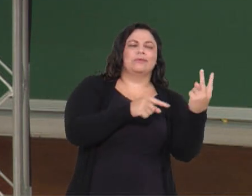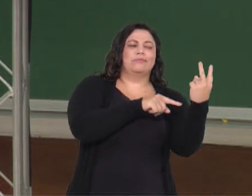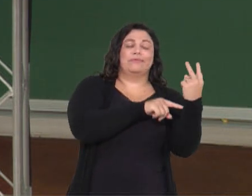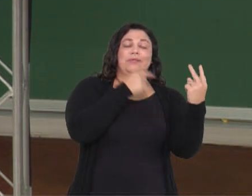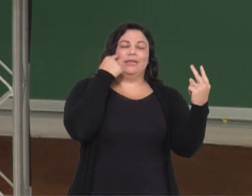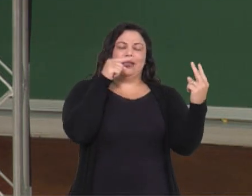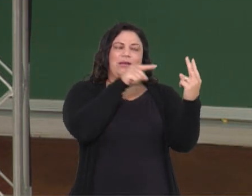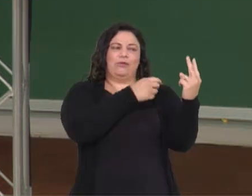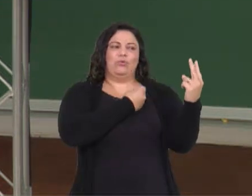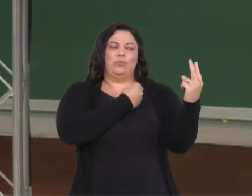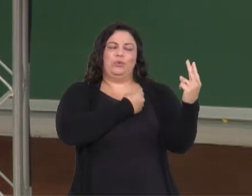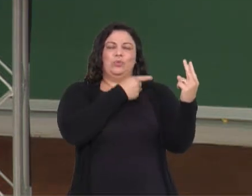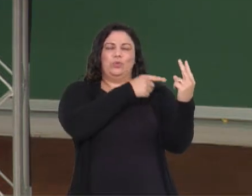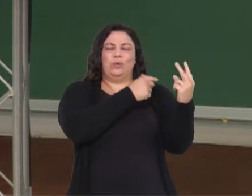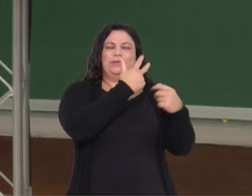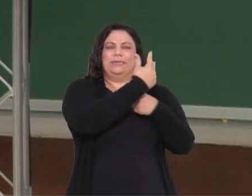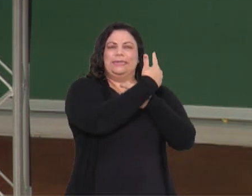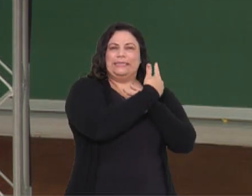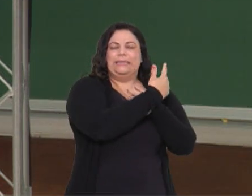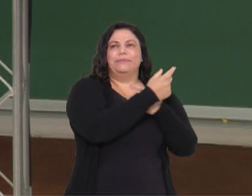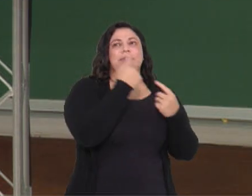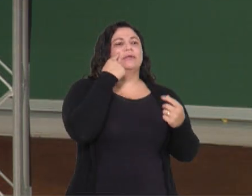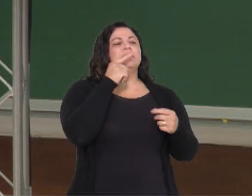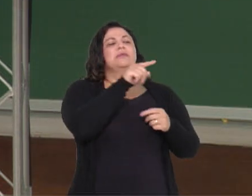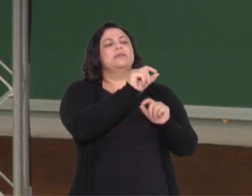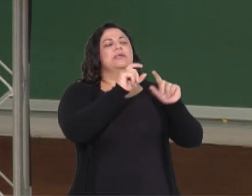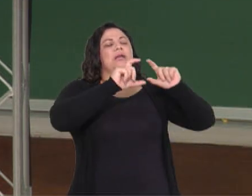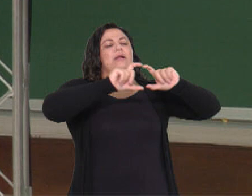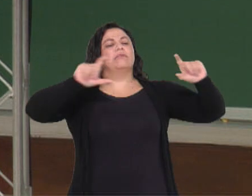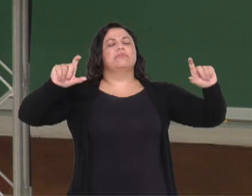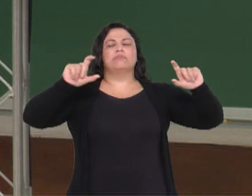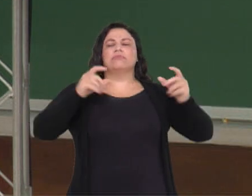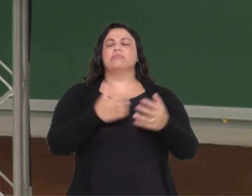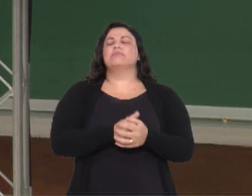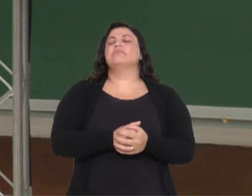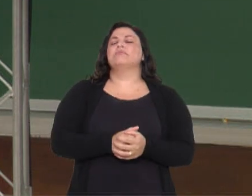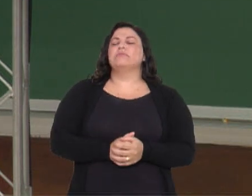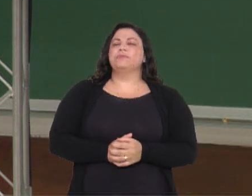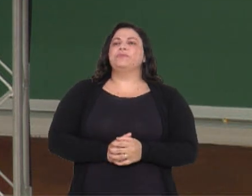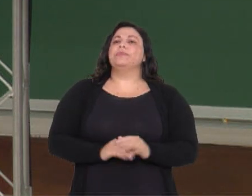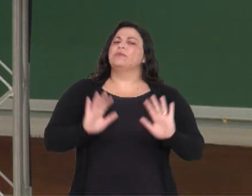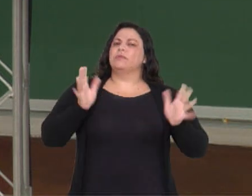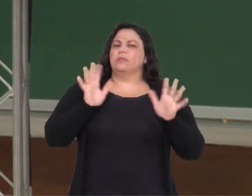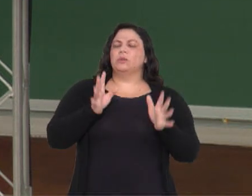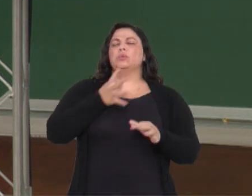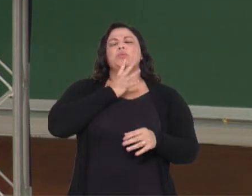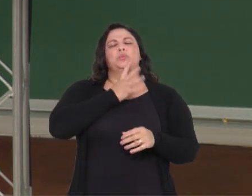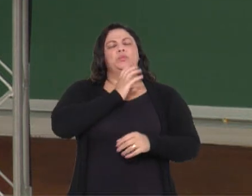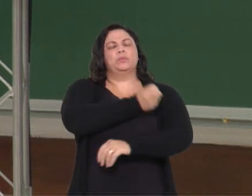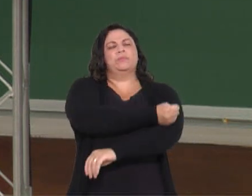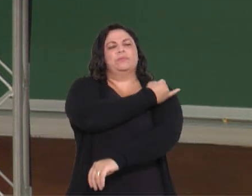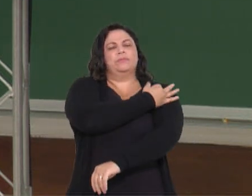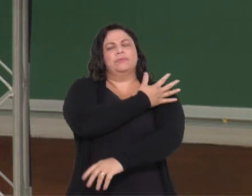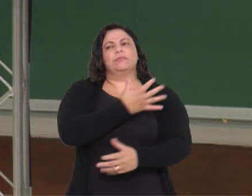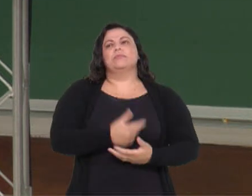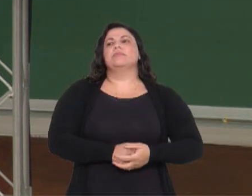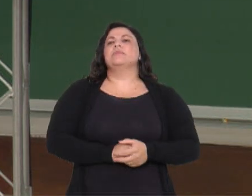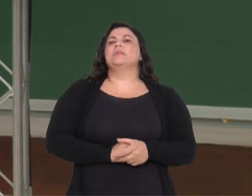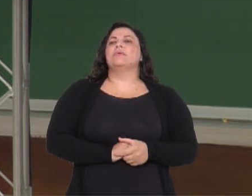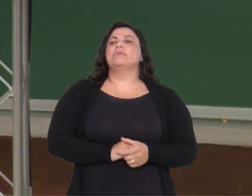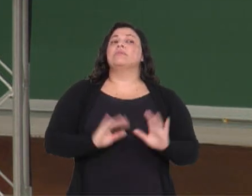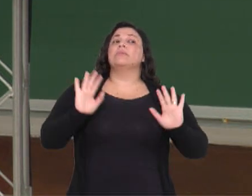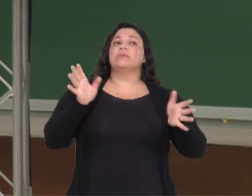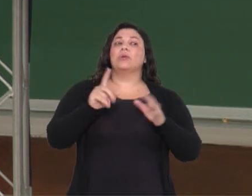Nós vamos chegar no porquê dessa expressão, vocês vão ver que é muito tranquilo para vocês que já conhecem algumas coisas do Fundamental 2. A expressão dela é